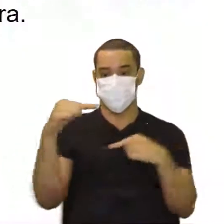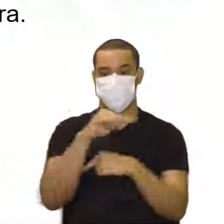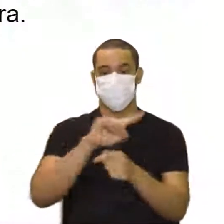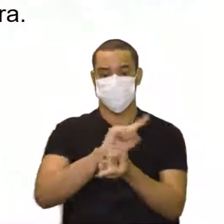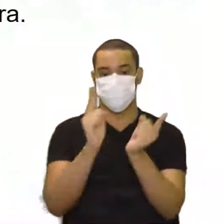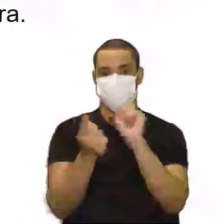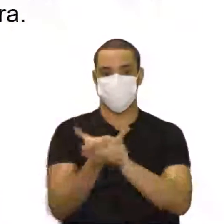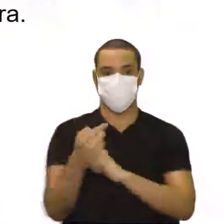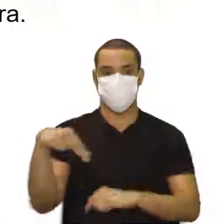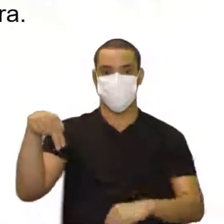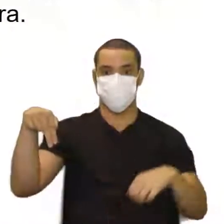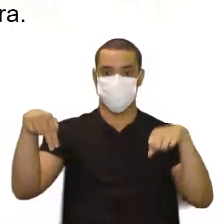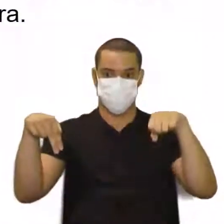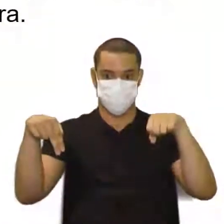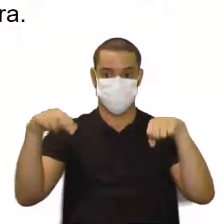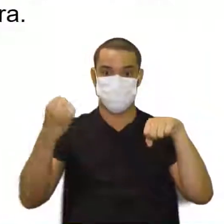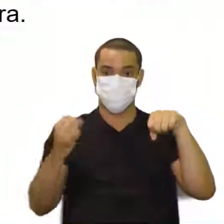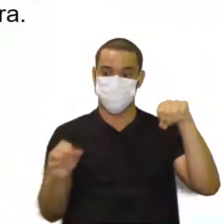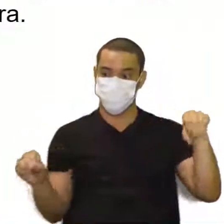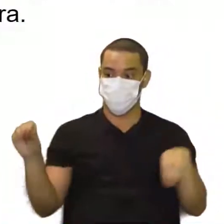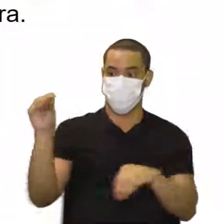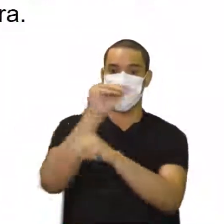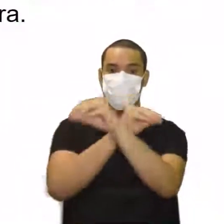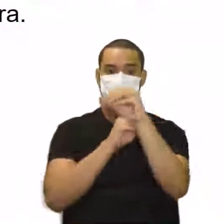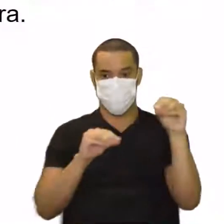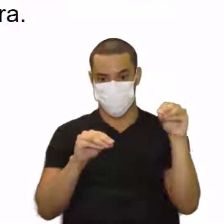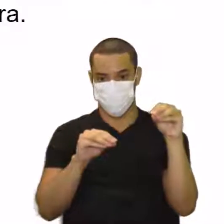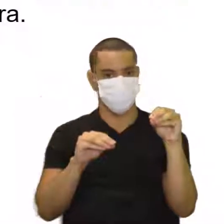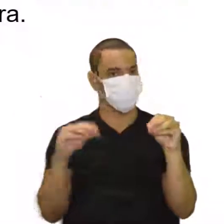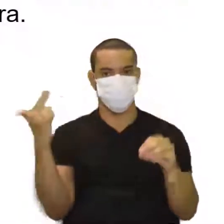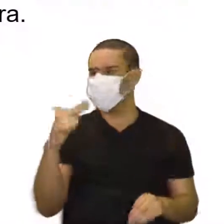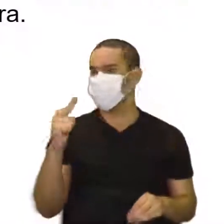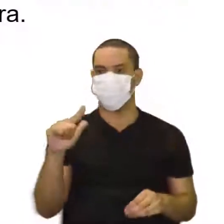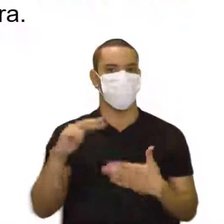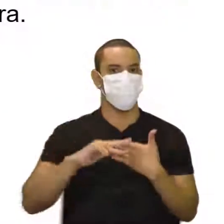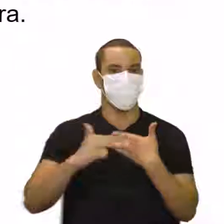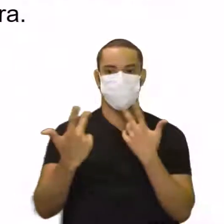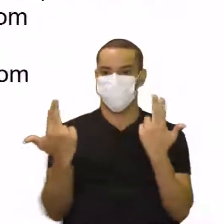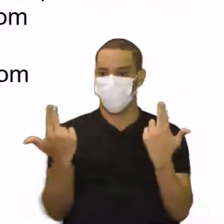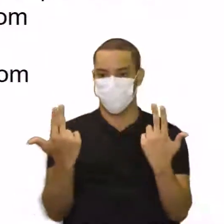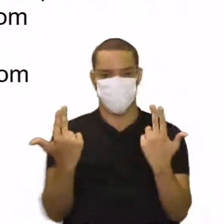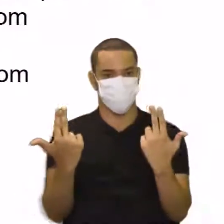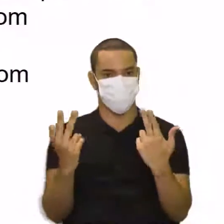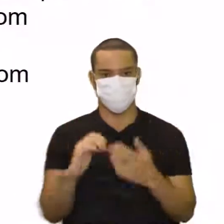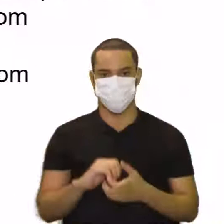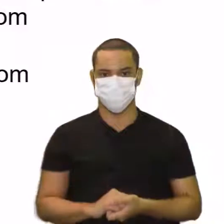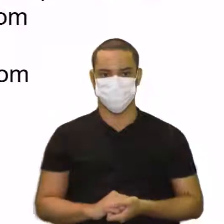cá. Se eu inverter esse polo para cá, não vou ter o mesmo efeito, entendido?